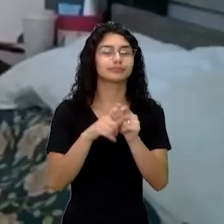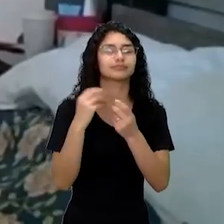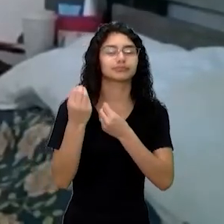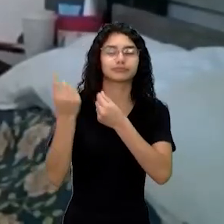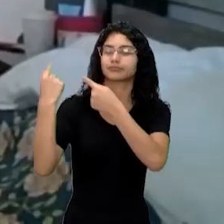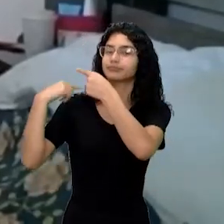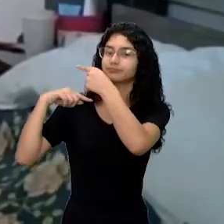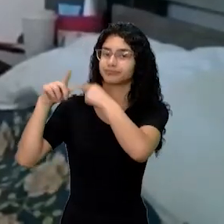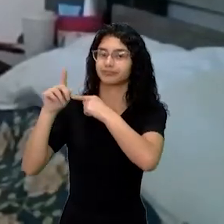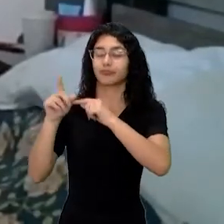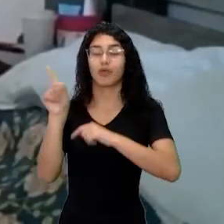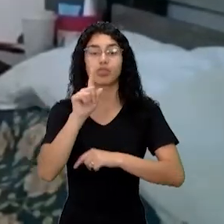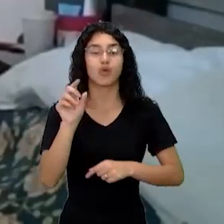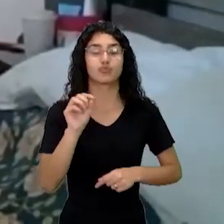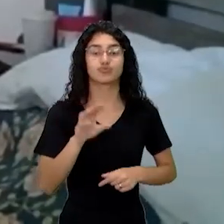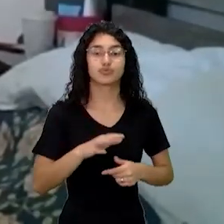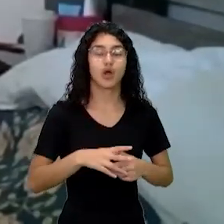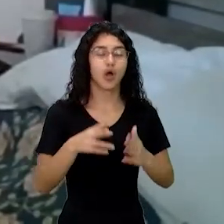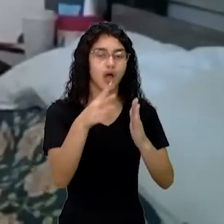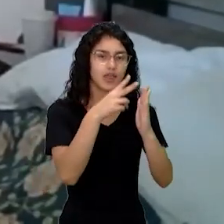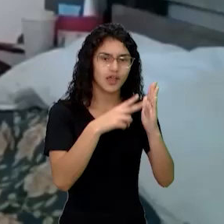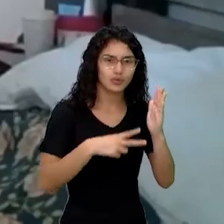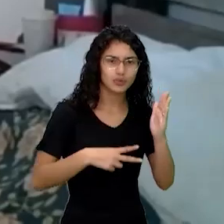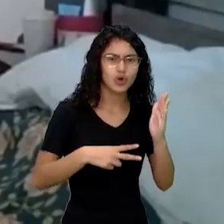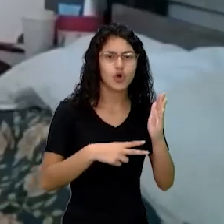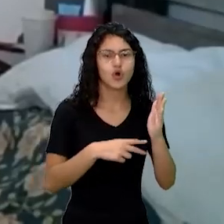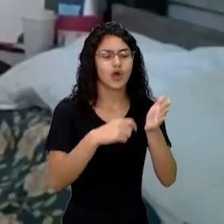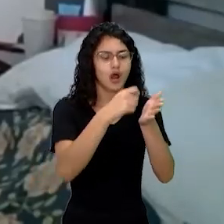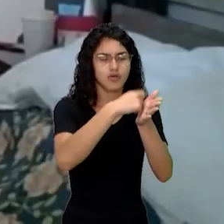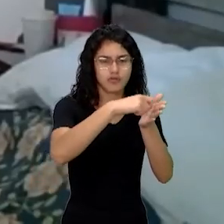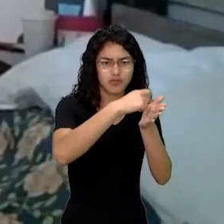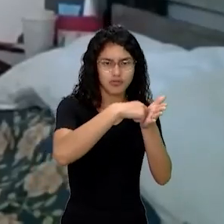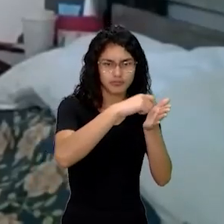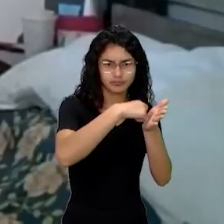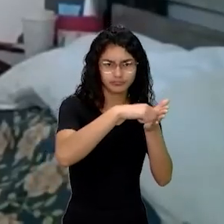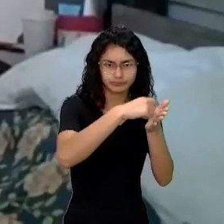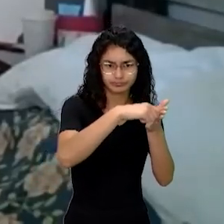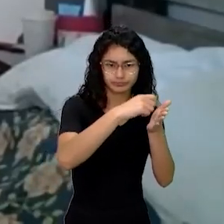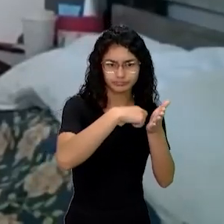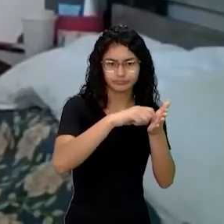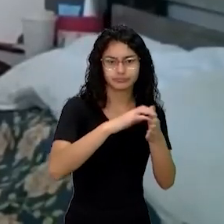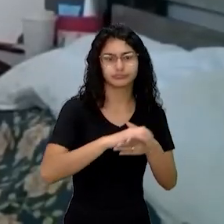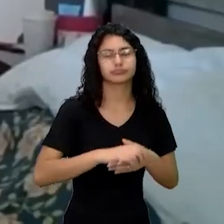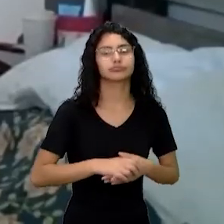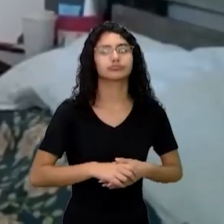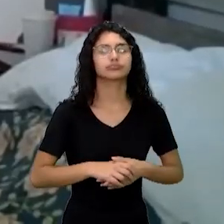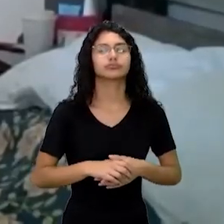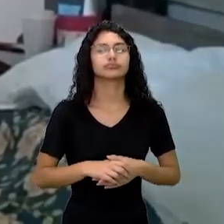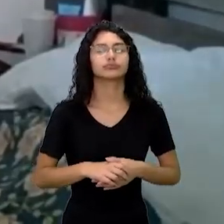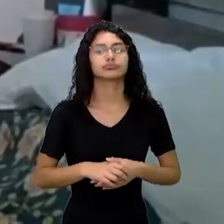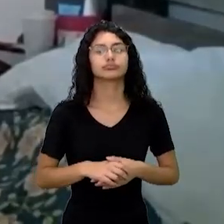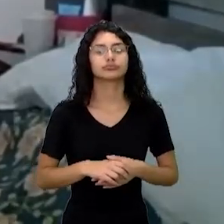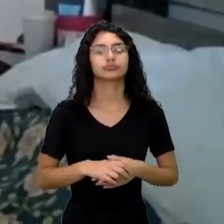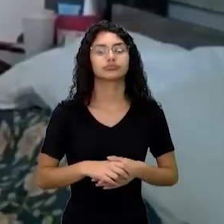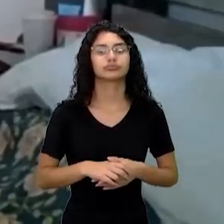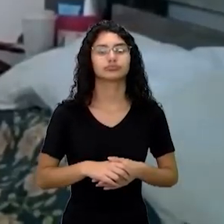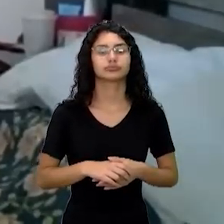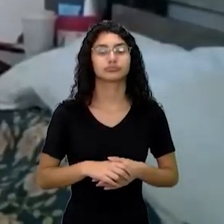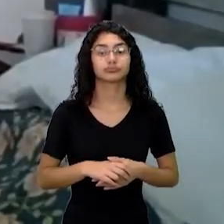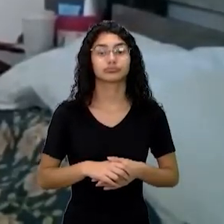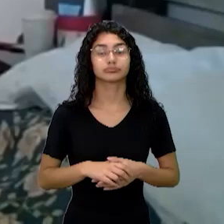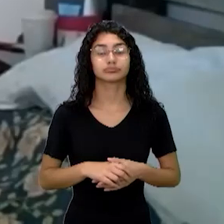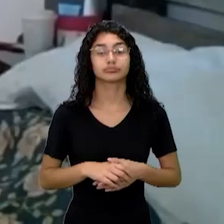desenvolver. Então, não é só por meio de leitura, não é só por meio de meios, pelos